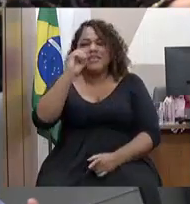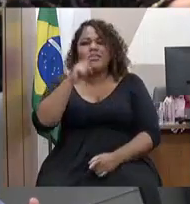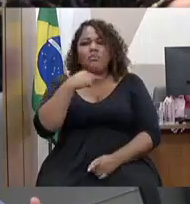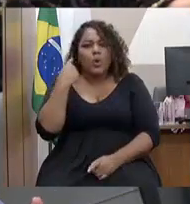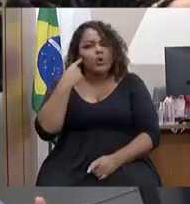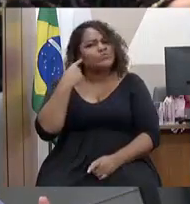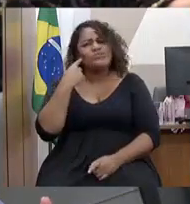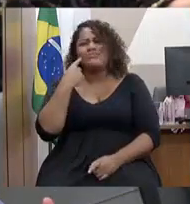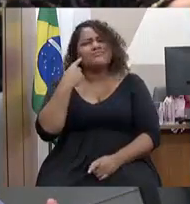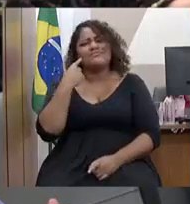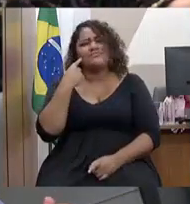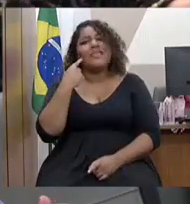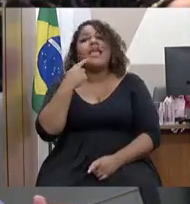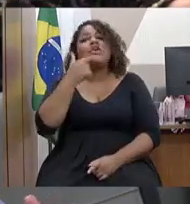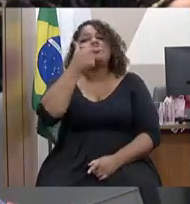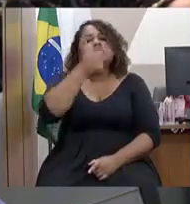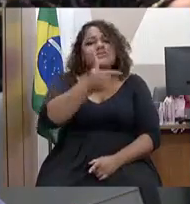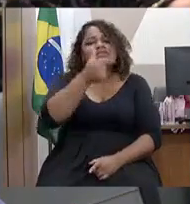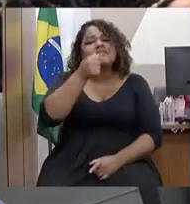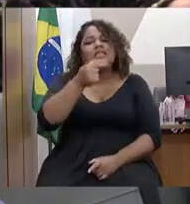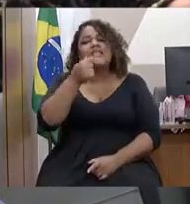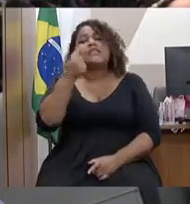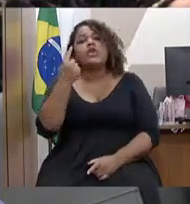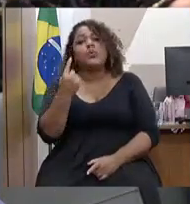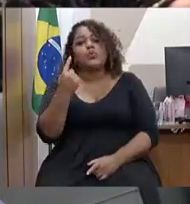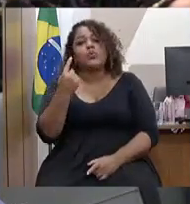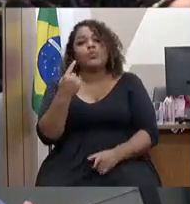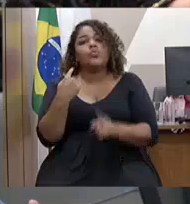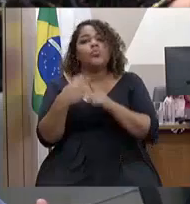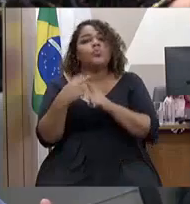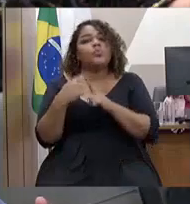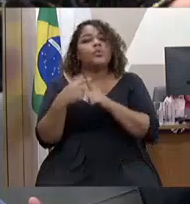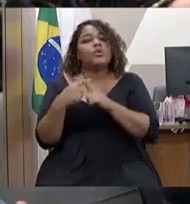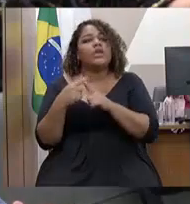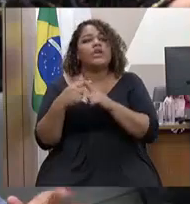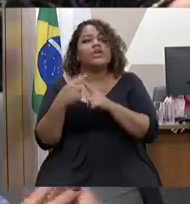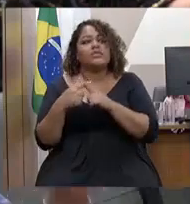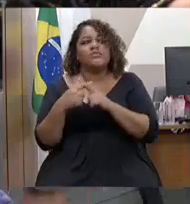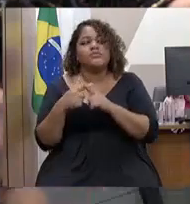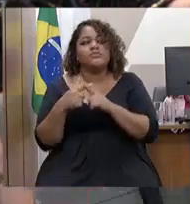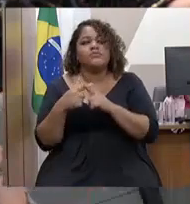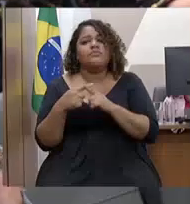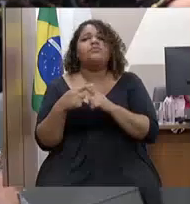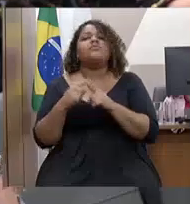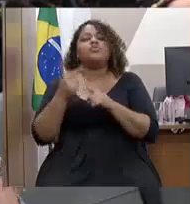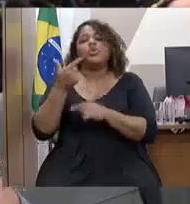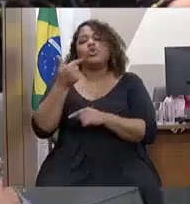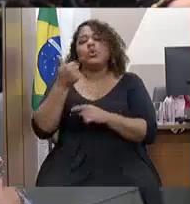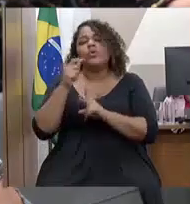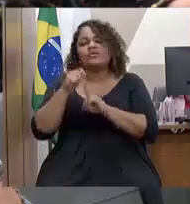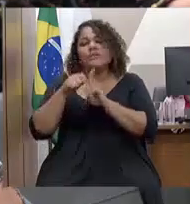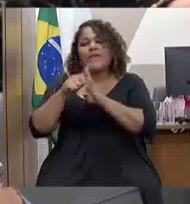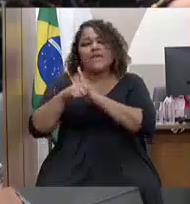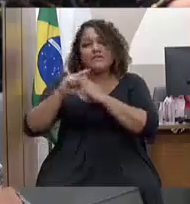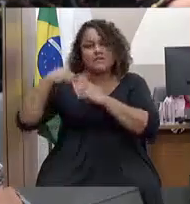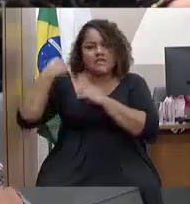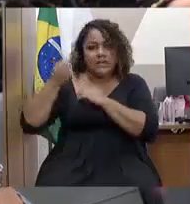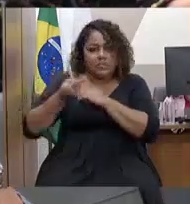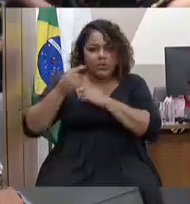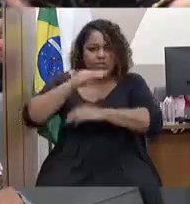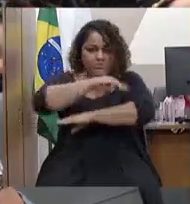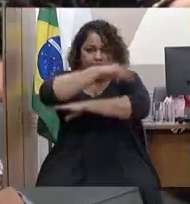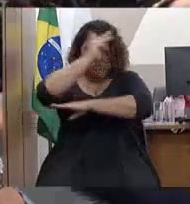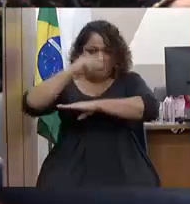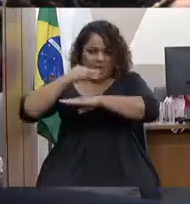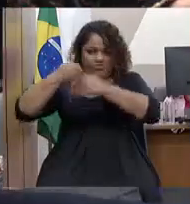ultrapassado é 271 porque morreu o Júlio 12 meses depois de Brumadinho com